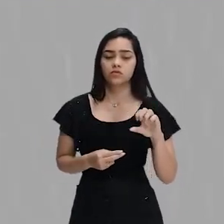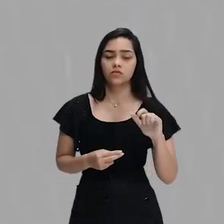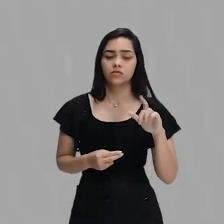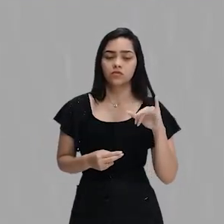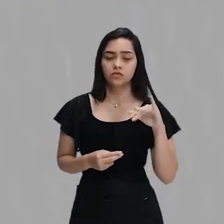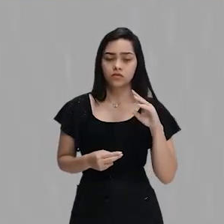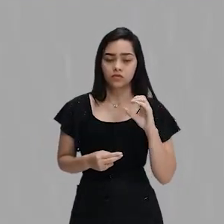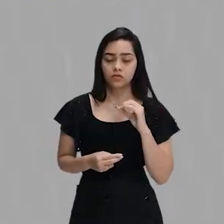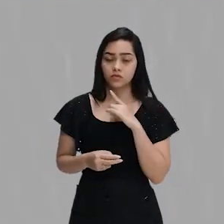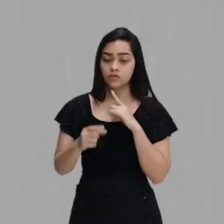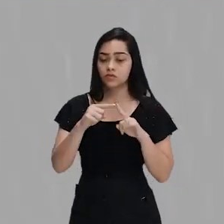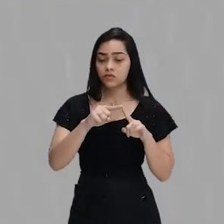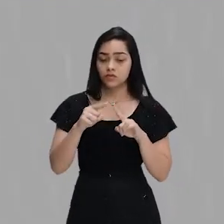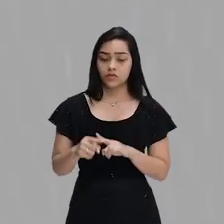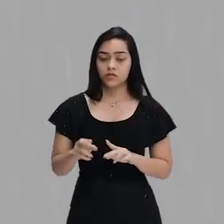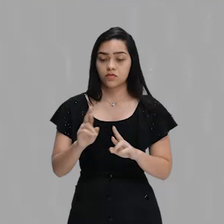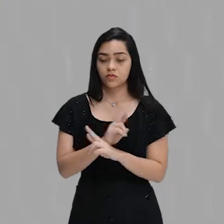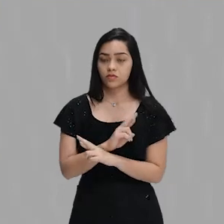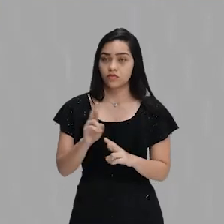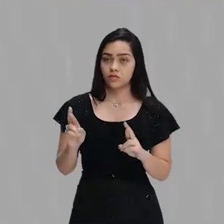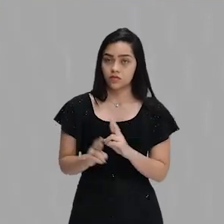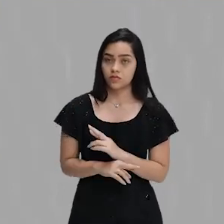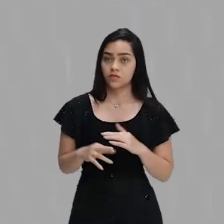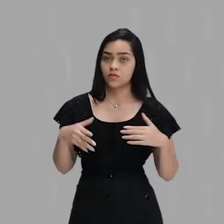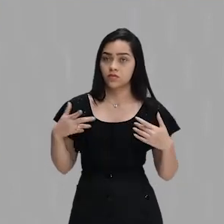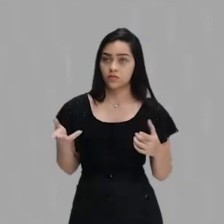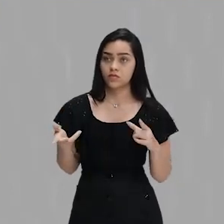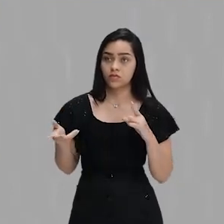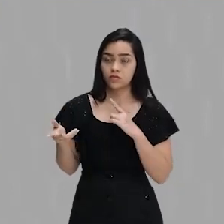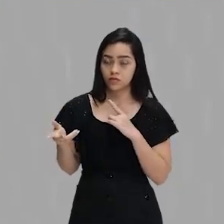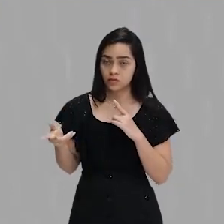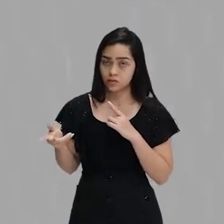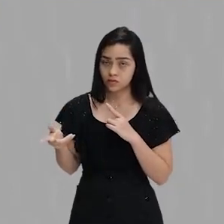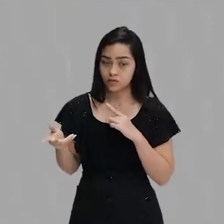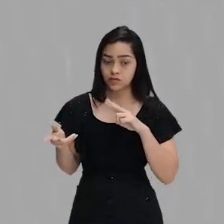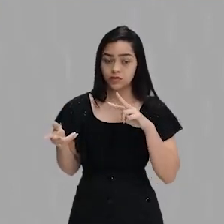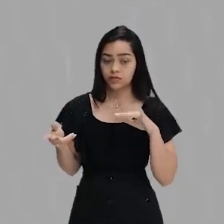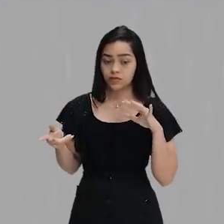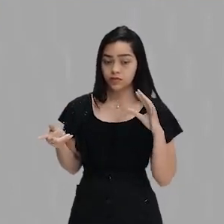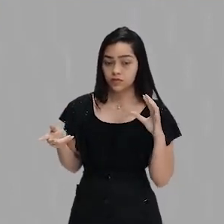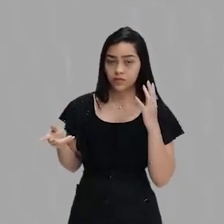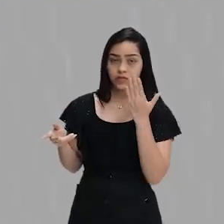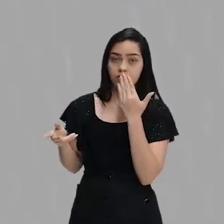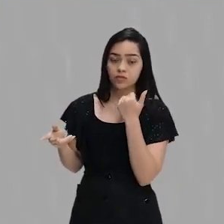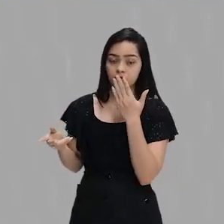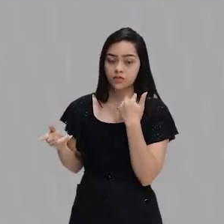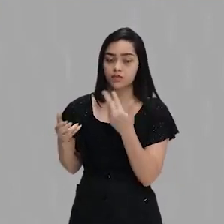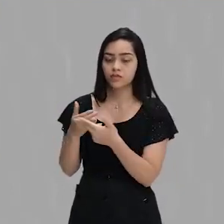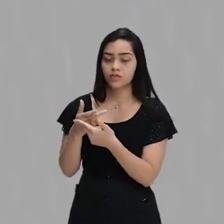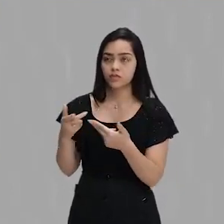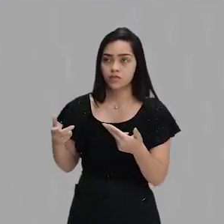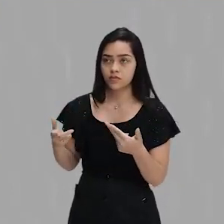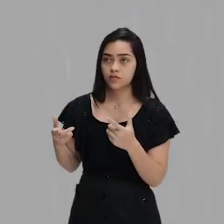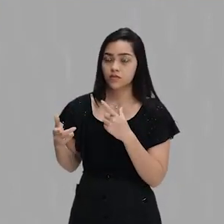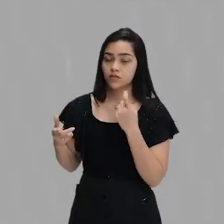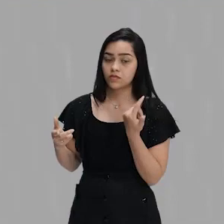É um tipo de relação em que o indivíduo ele vai se alimentar dos restos alimentares do outro.